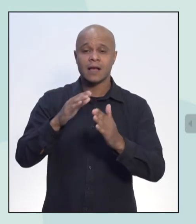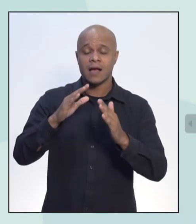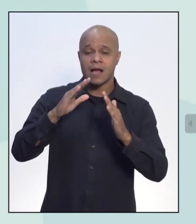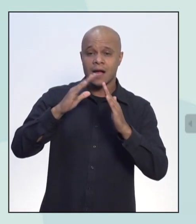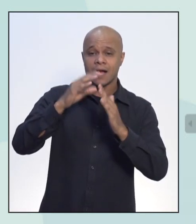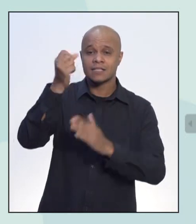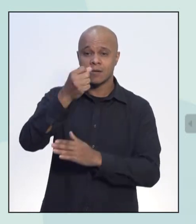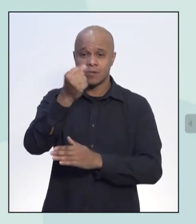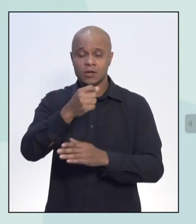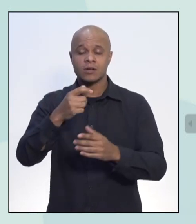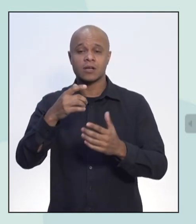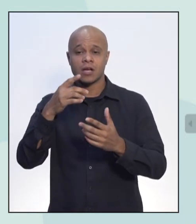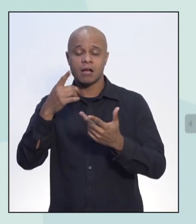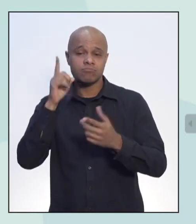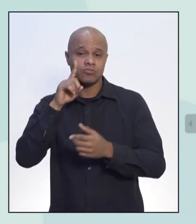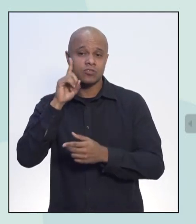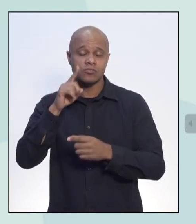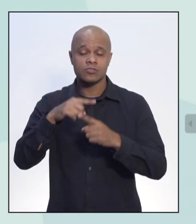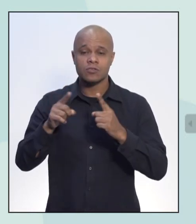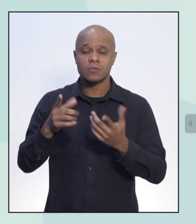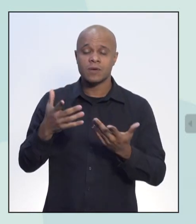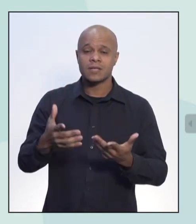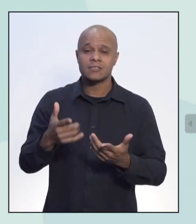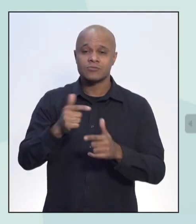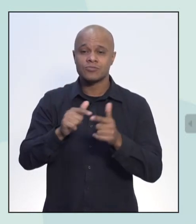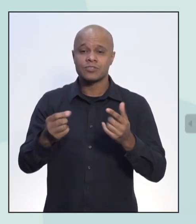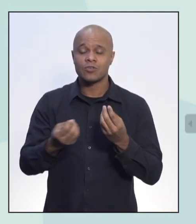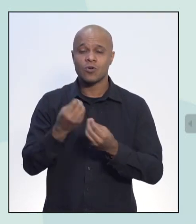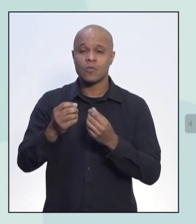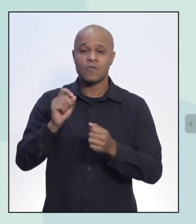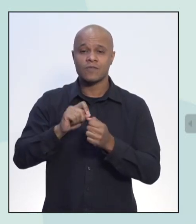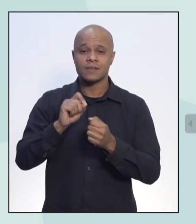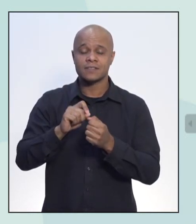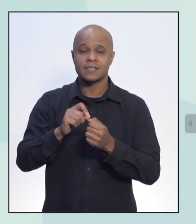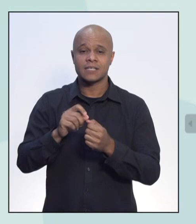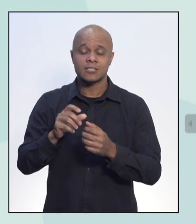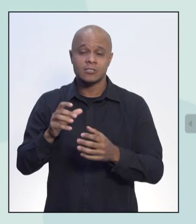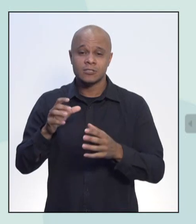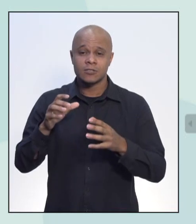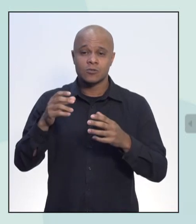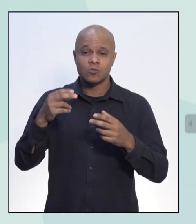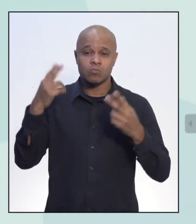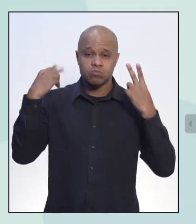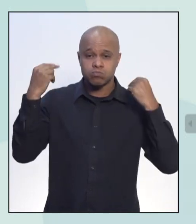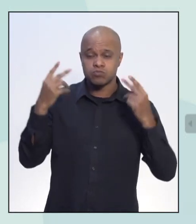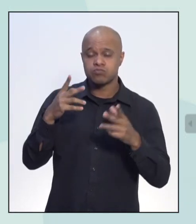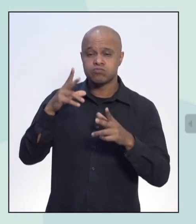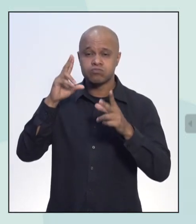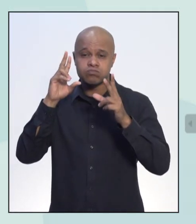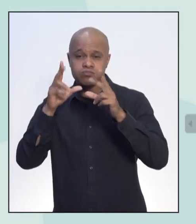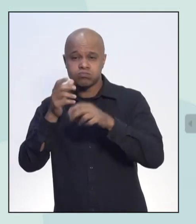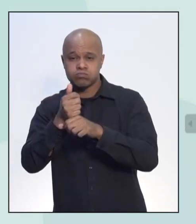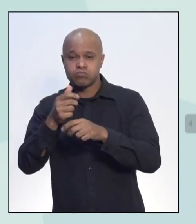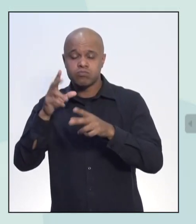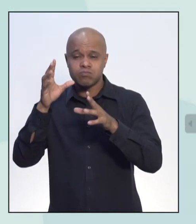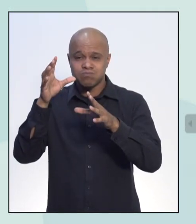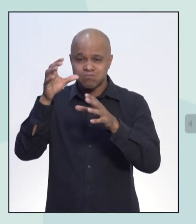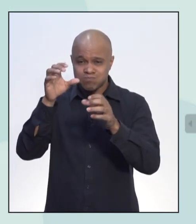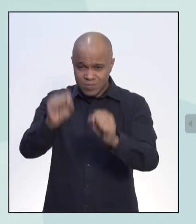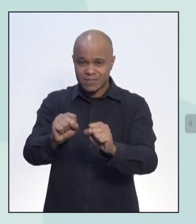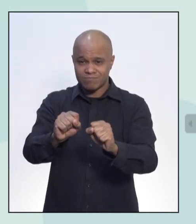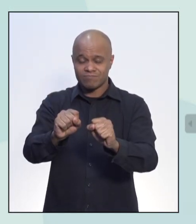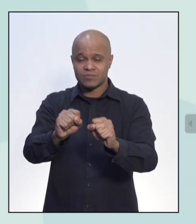passageiros viram que eles não tinham mais fazer, eles conseguiram dominar o piloto, né, e os outros terroristas, e